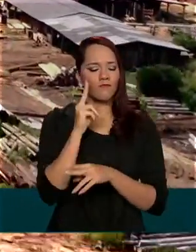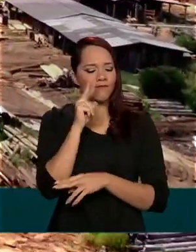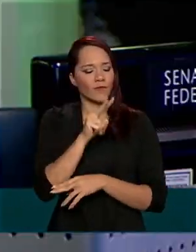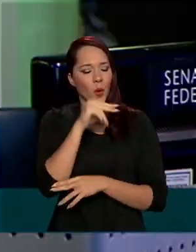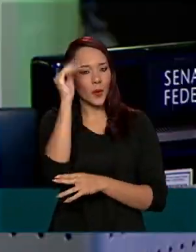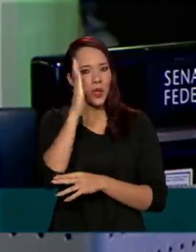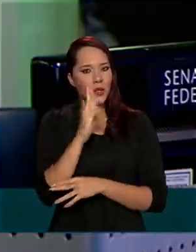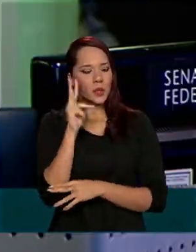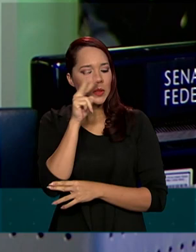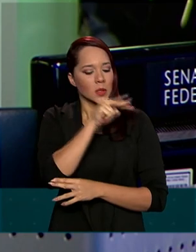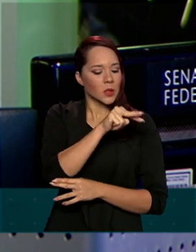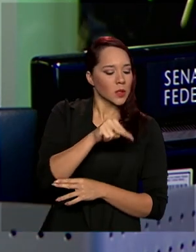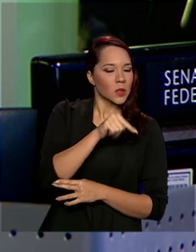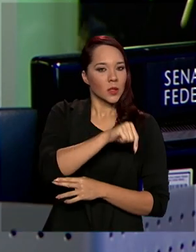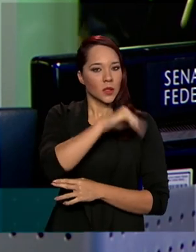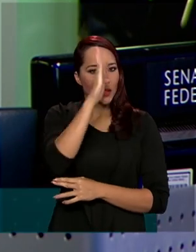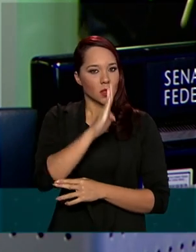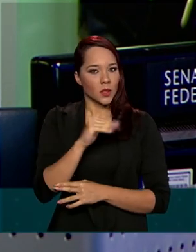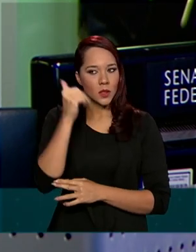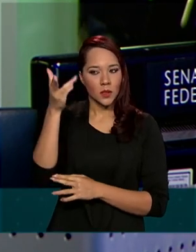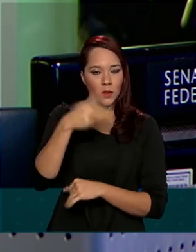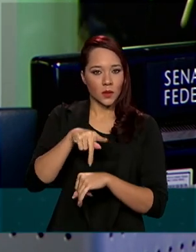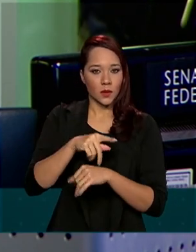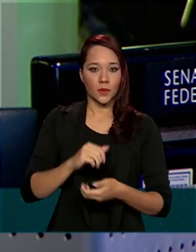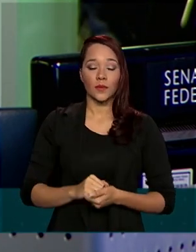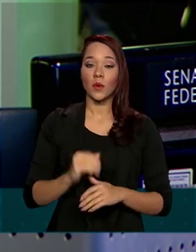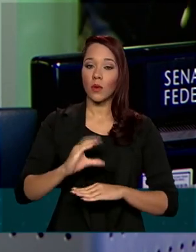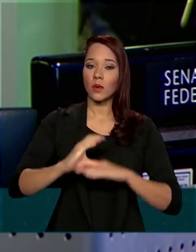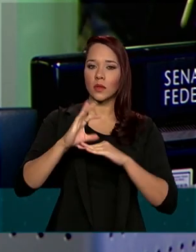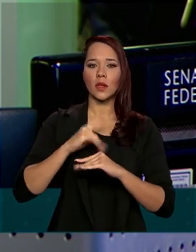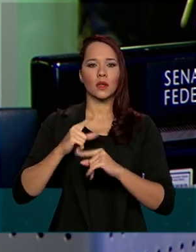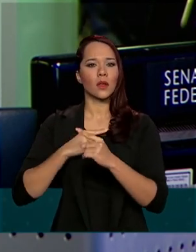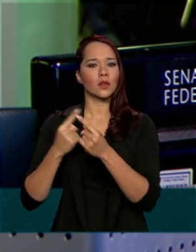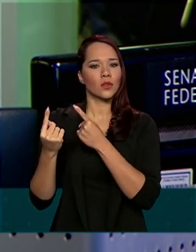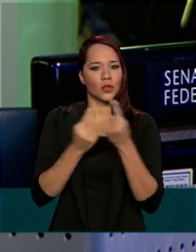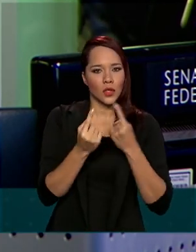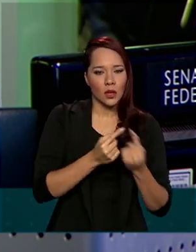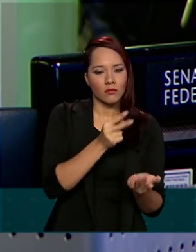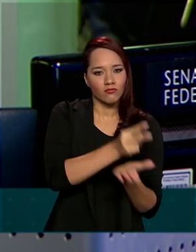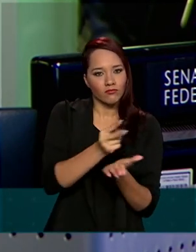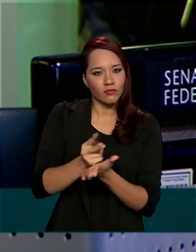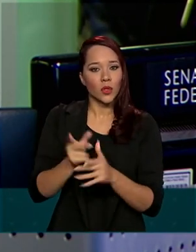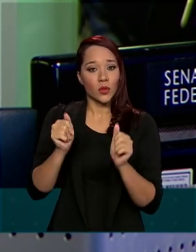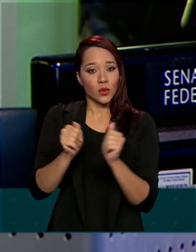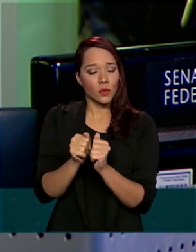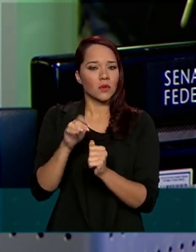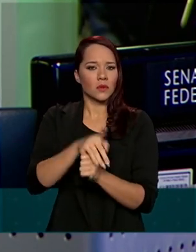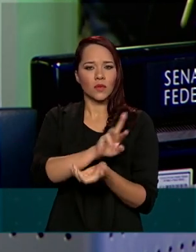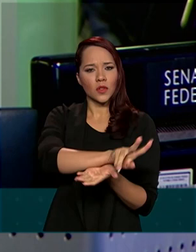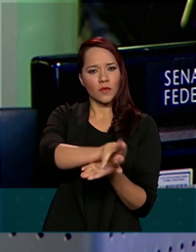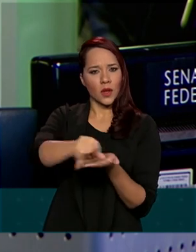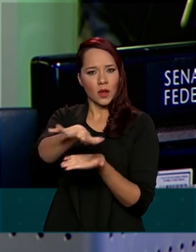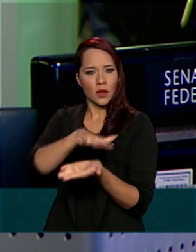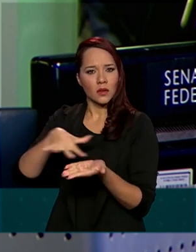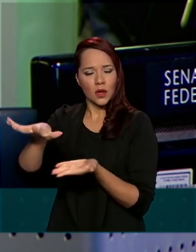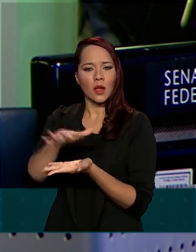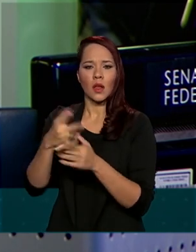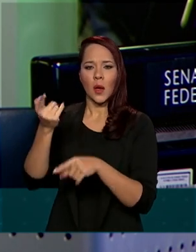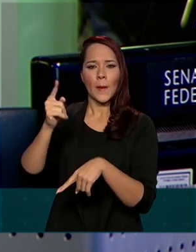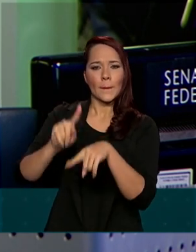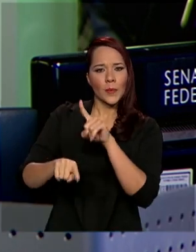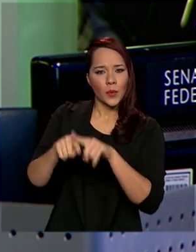lá fora. O Conselho tem implementado uma postura de diálogo permanente com atores variados, classe política,